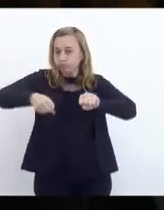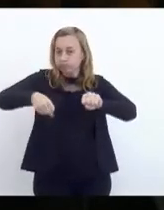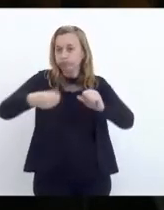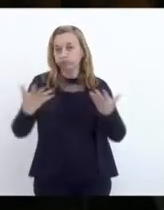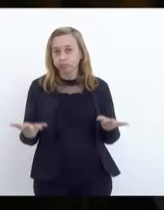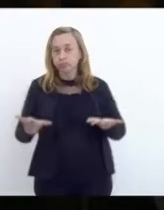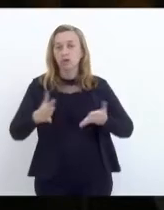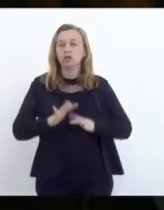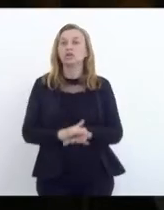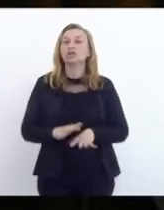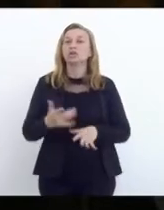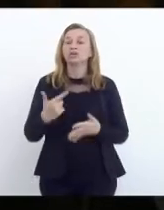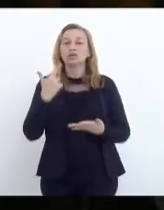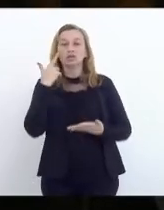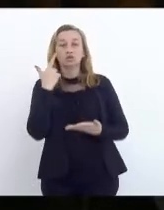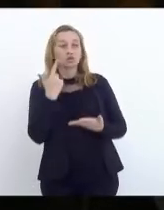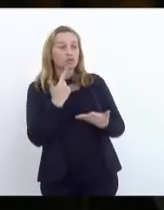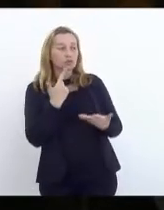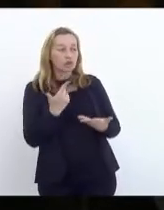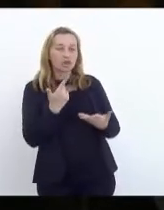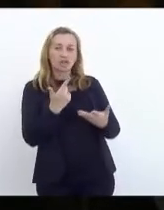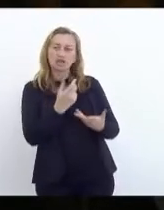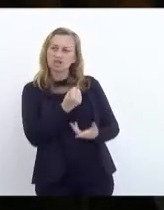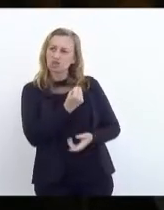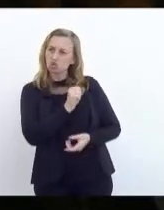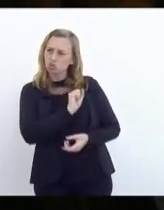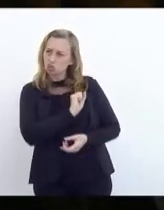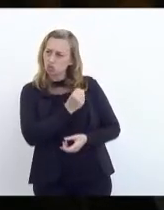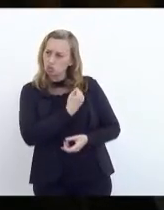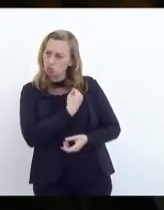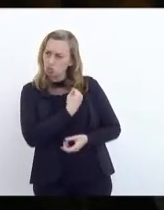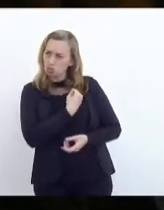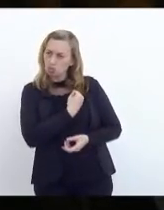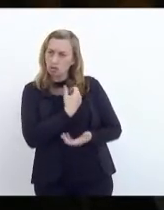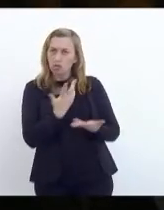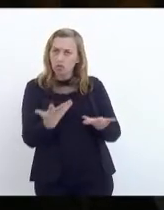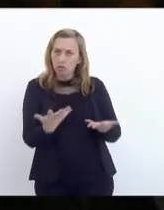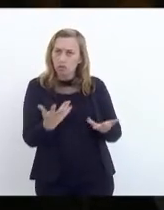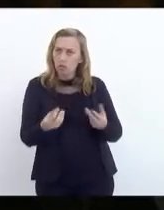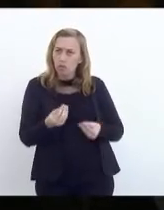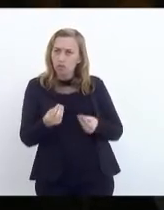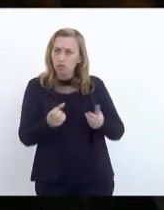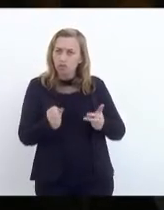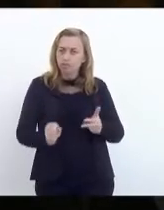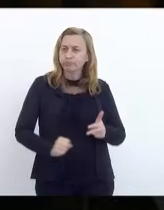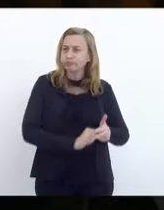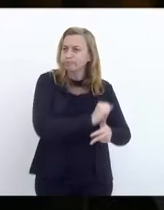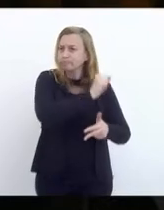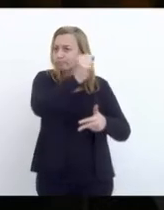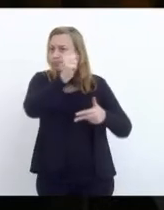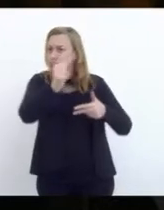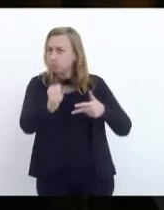Então, diante desse quadro, é imprescindível que o poder público estadual